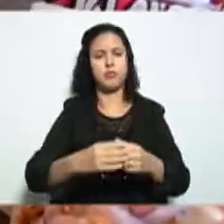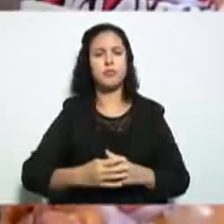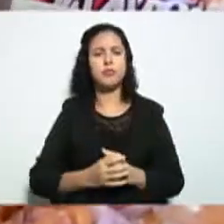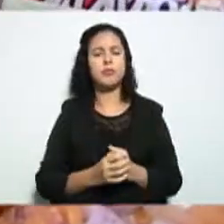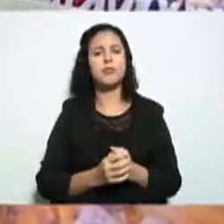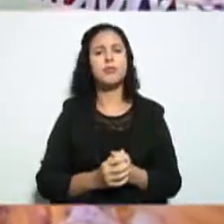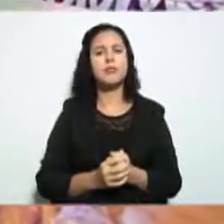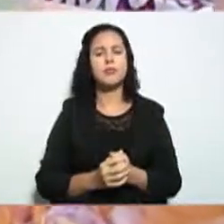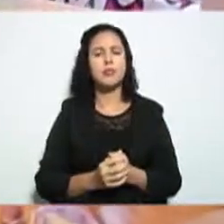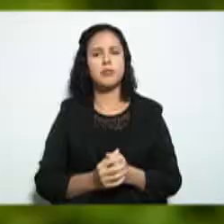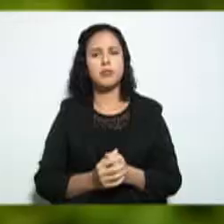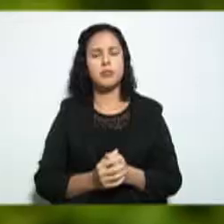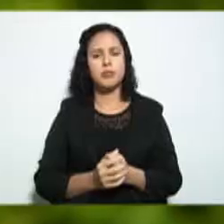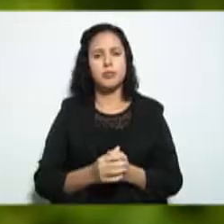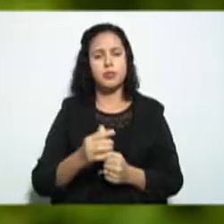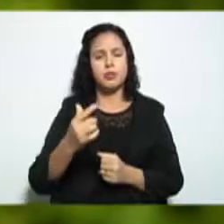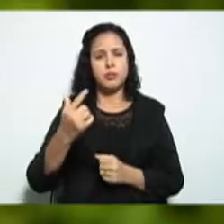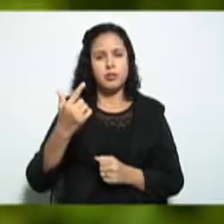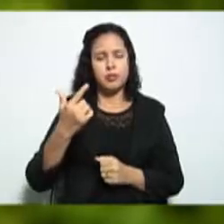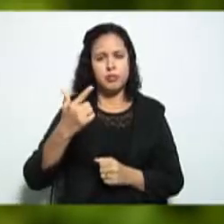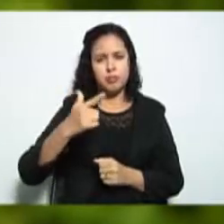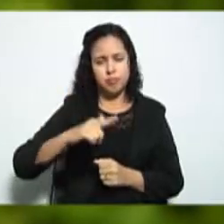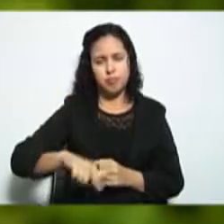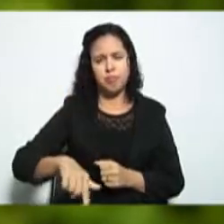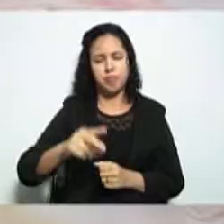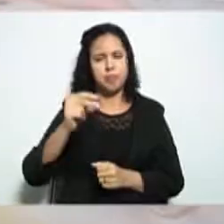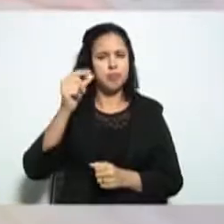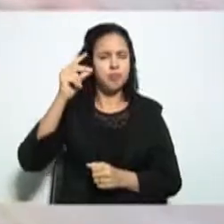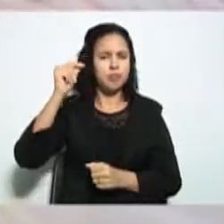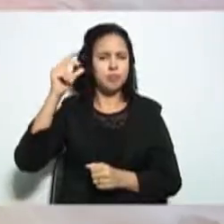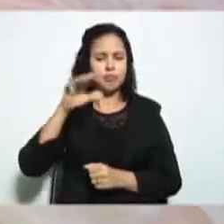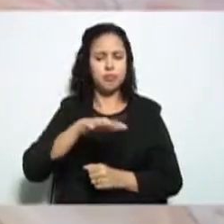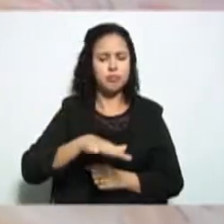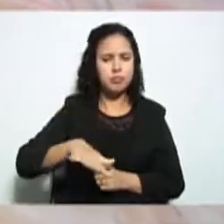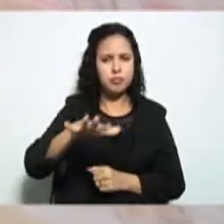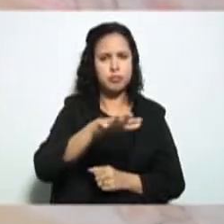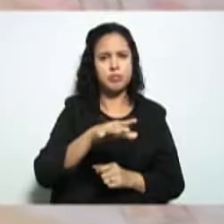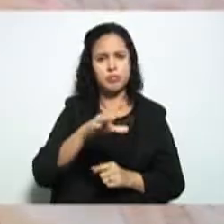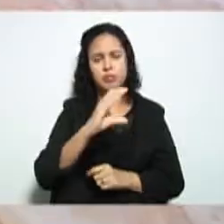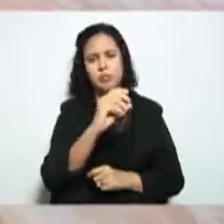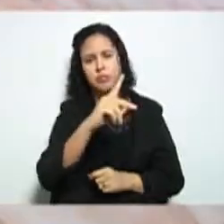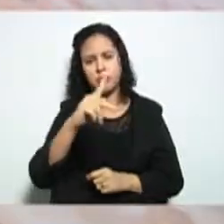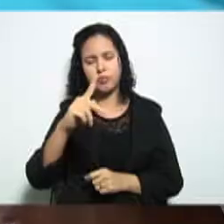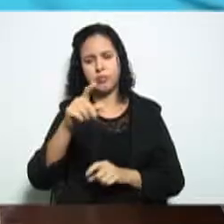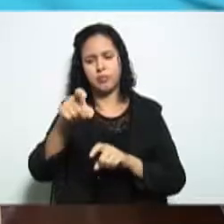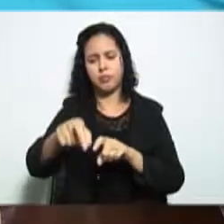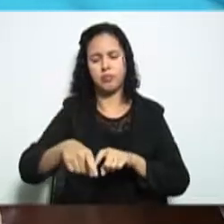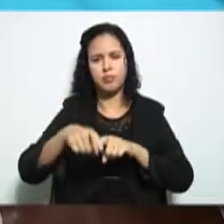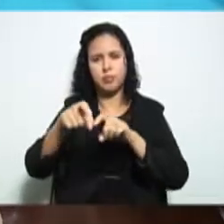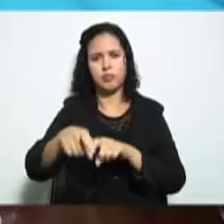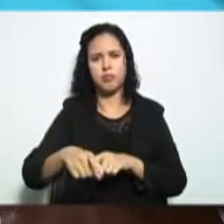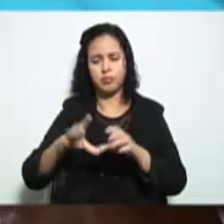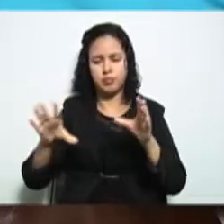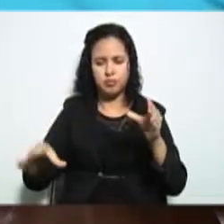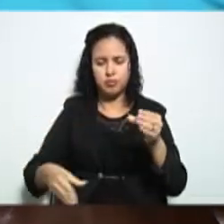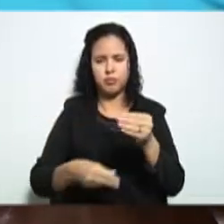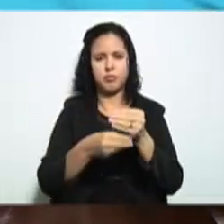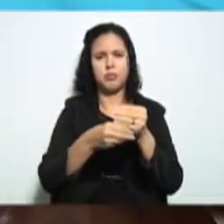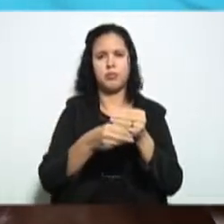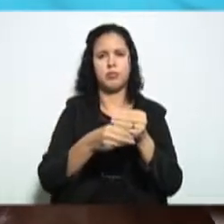Um dos mais tradicionais ramos do cooperativismo, as cooperativas agropecuárias englobam produtores